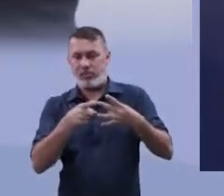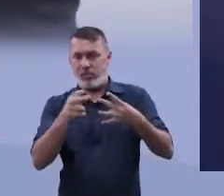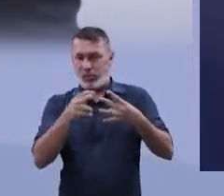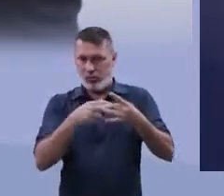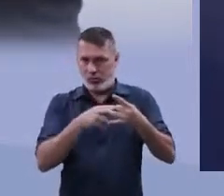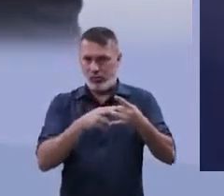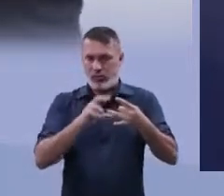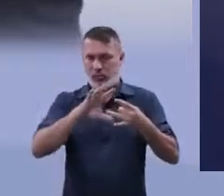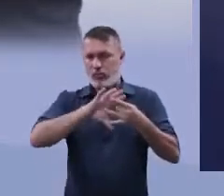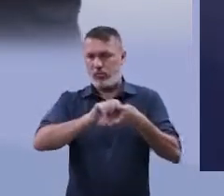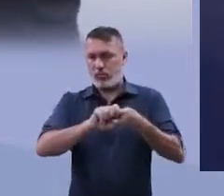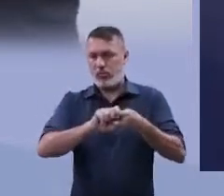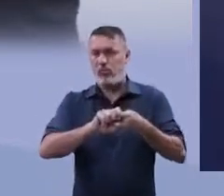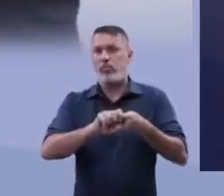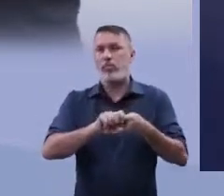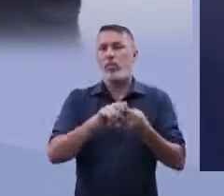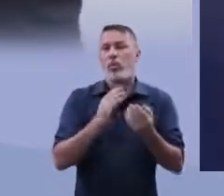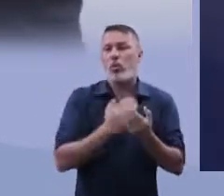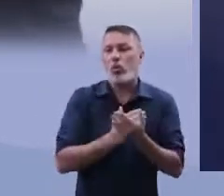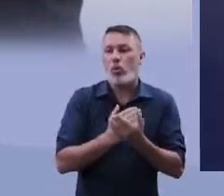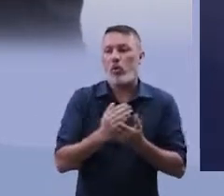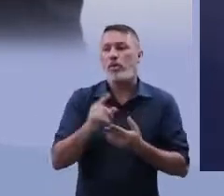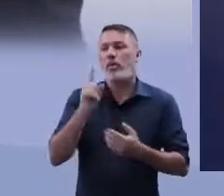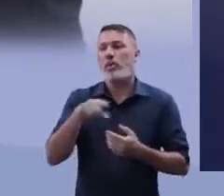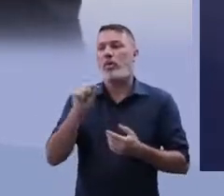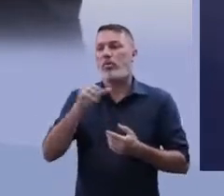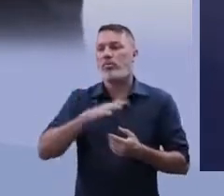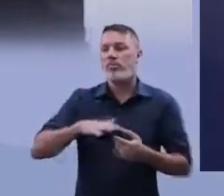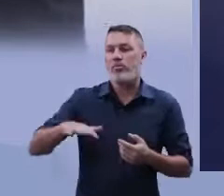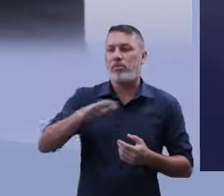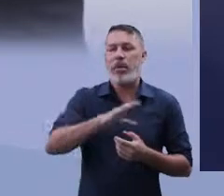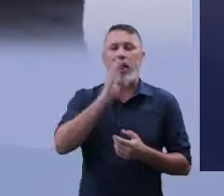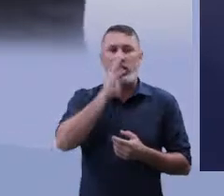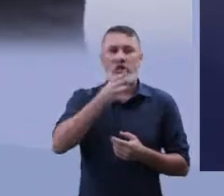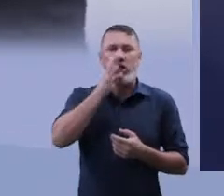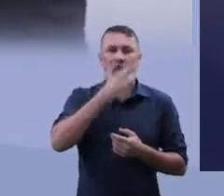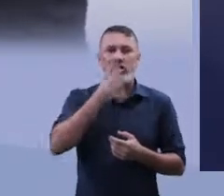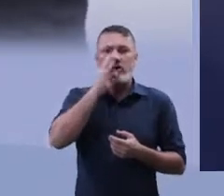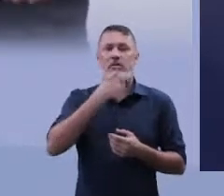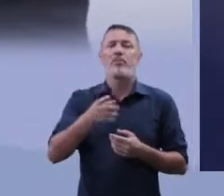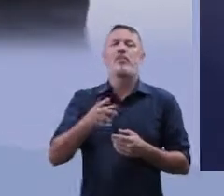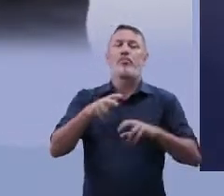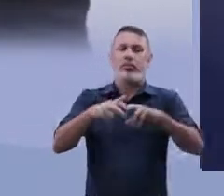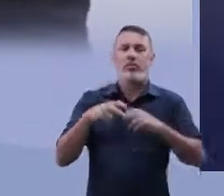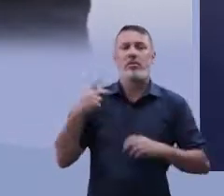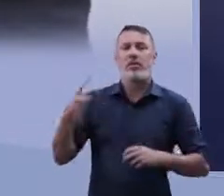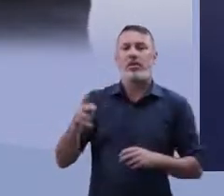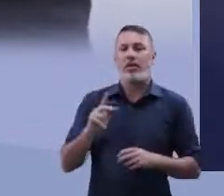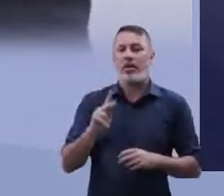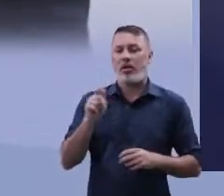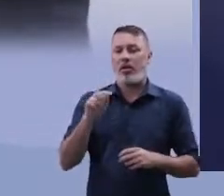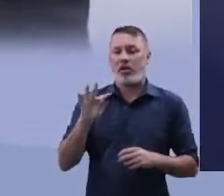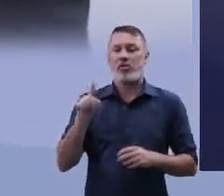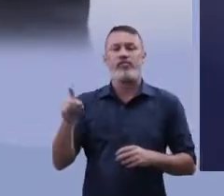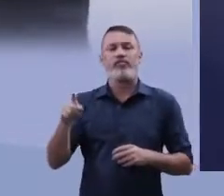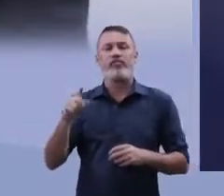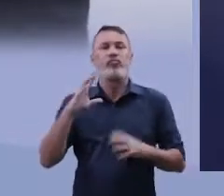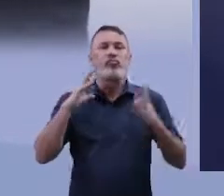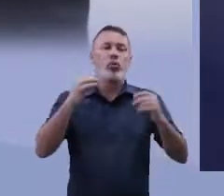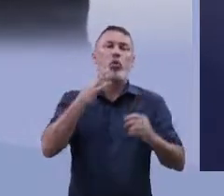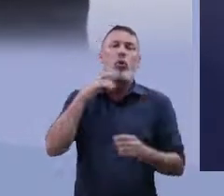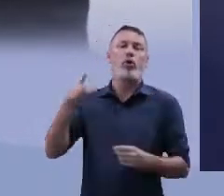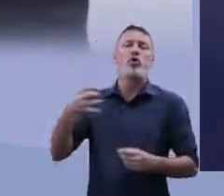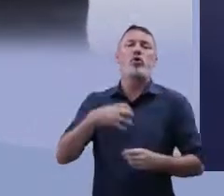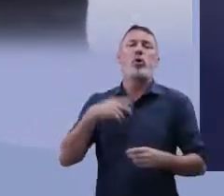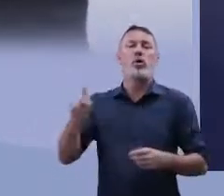as 3 obras, todas elas começam com a crítica. Então, a filosofia kantiana também é conhecida como criticismo, porque há